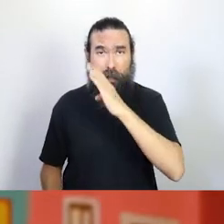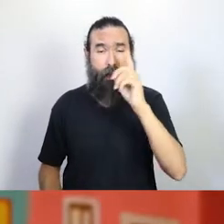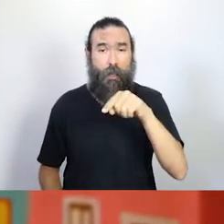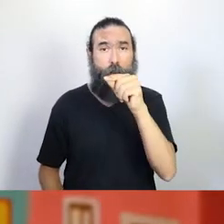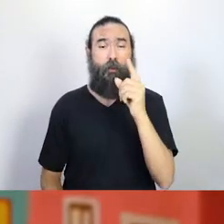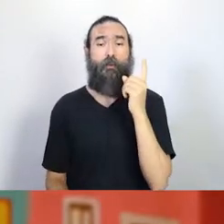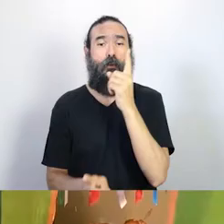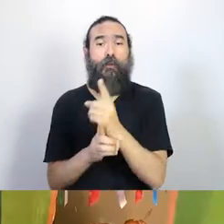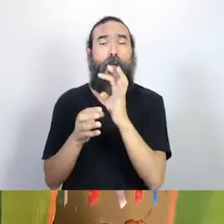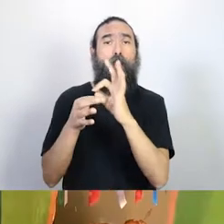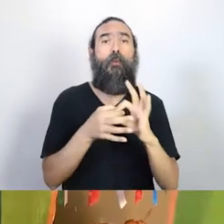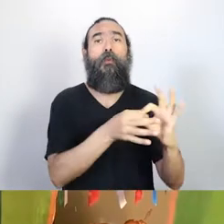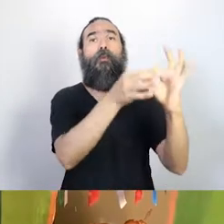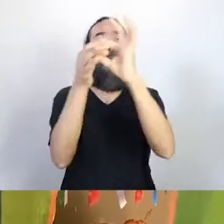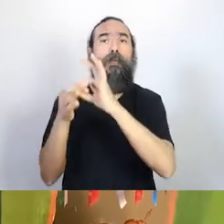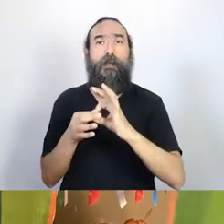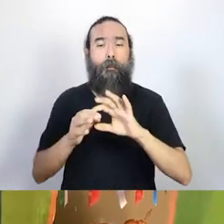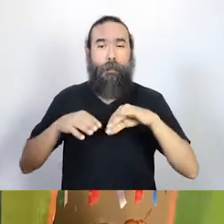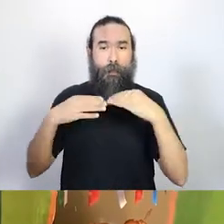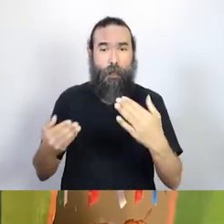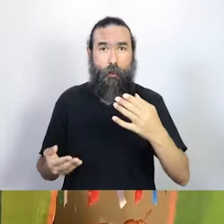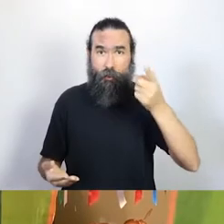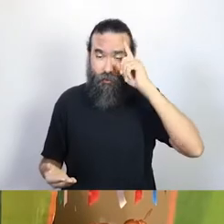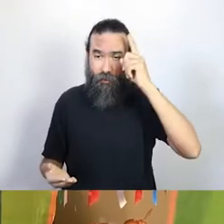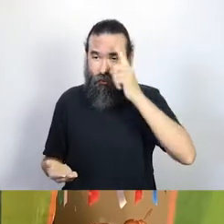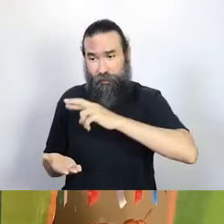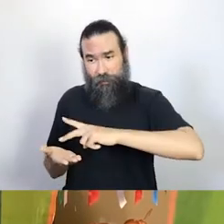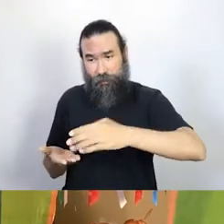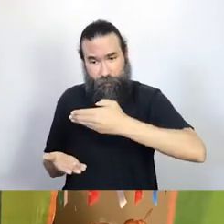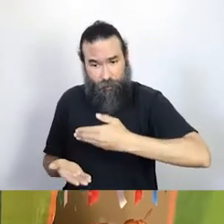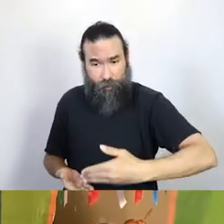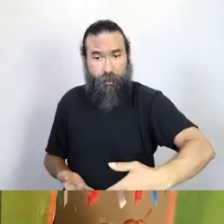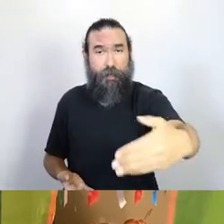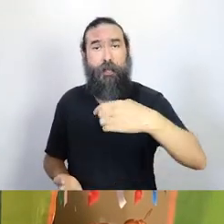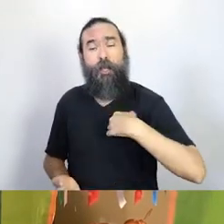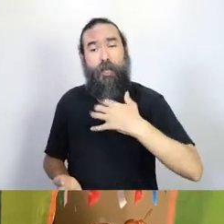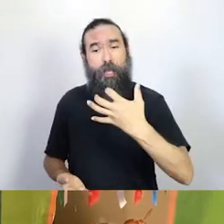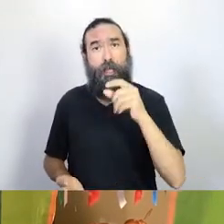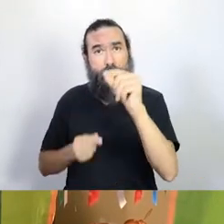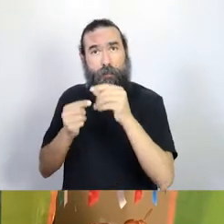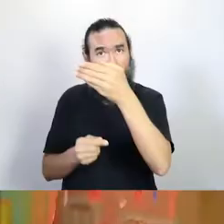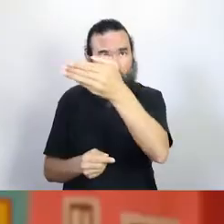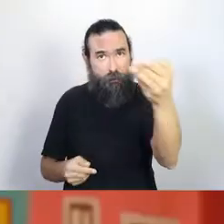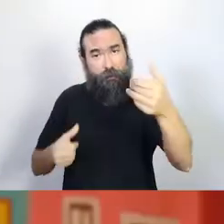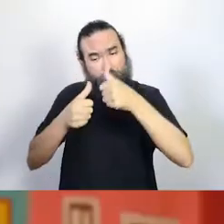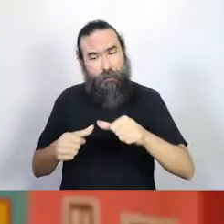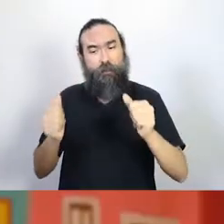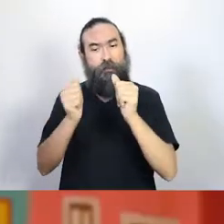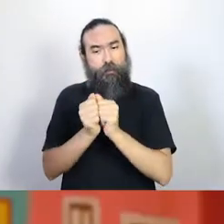essa unidade. Então, durante todos esses dias, gostaria muito que vocês estivessem juntos